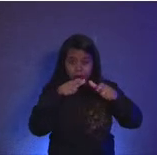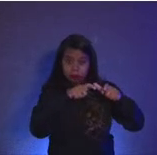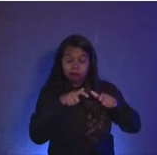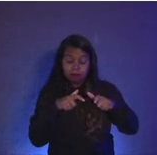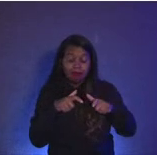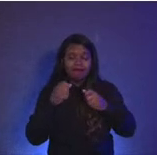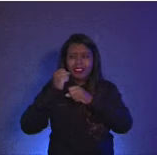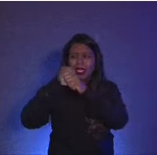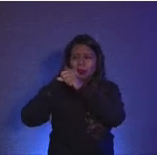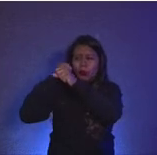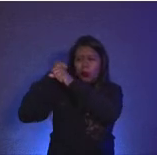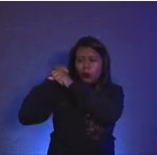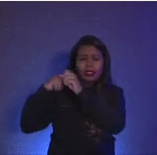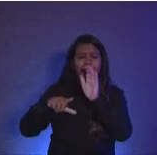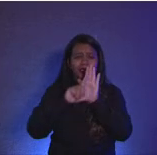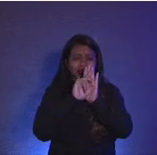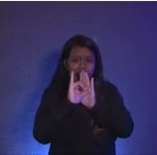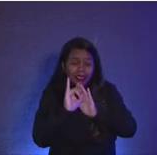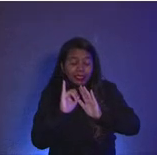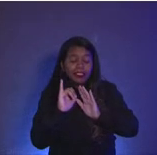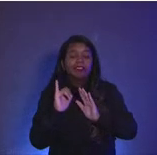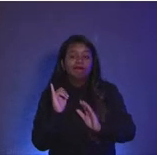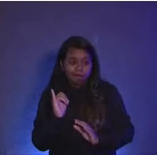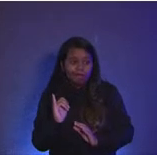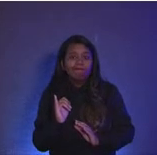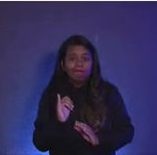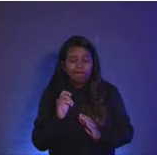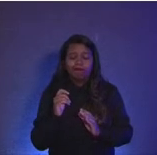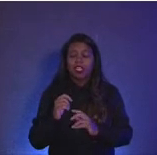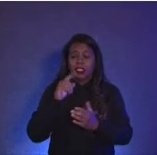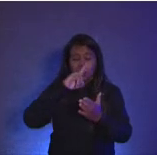lá ainda. Ainda que a ANM negue, os pedidos estão lá.